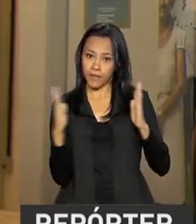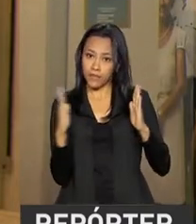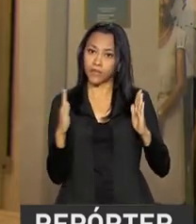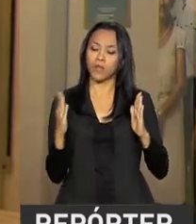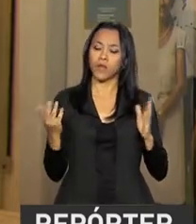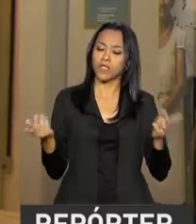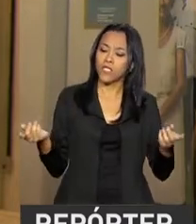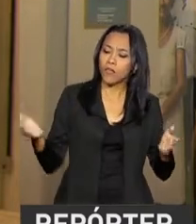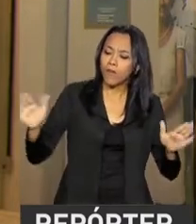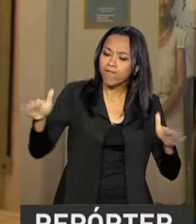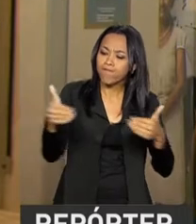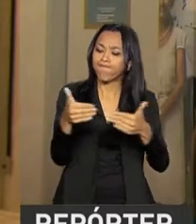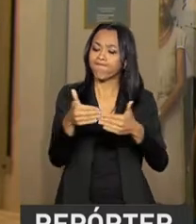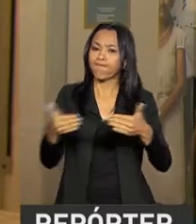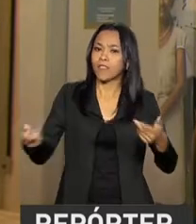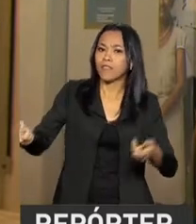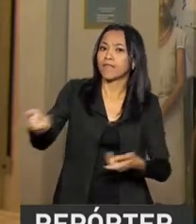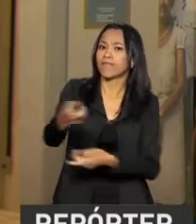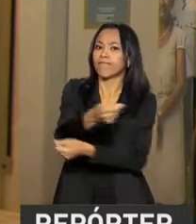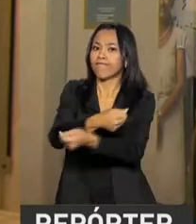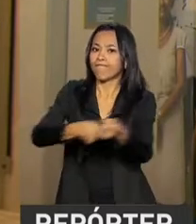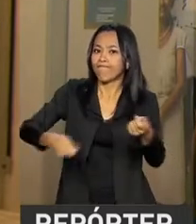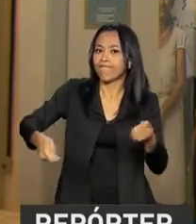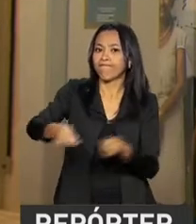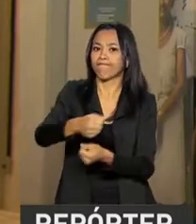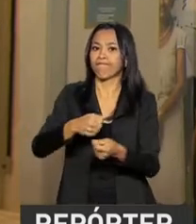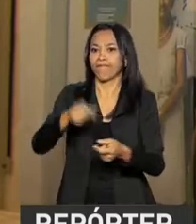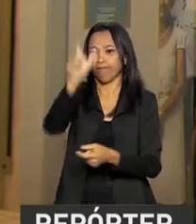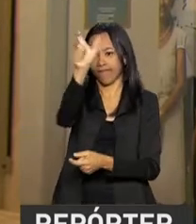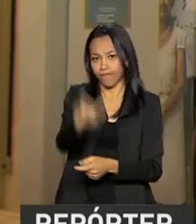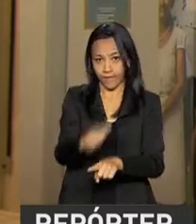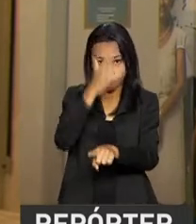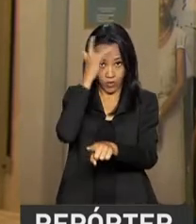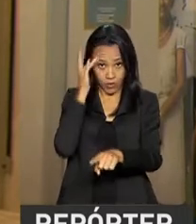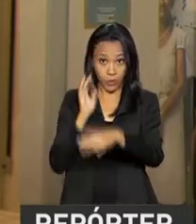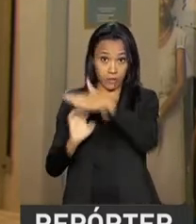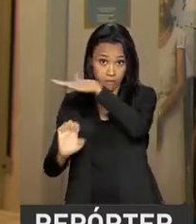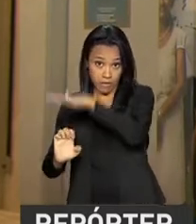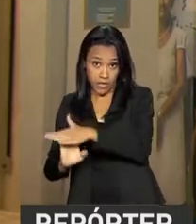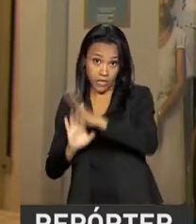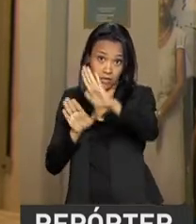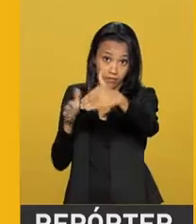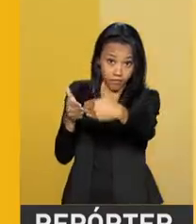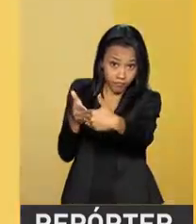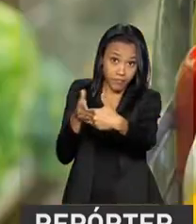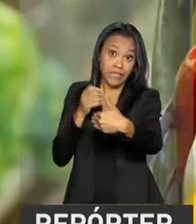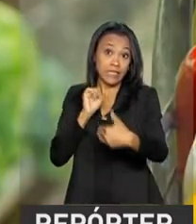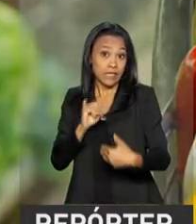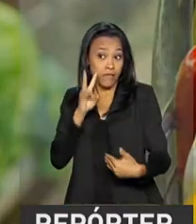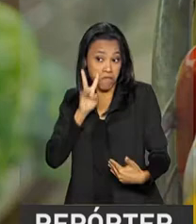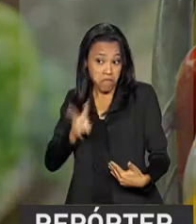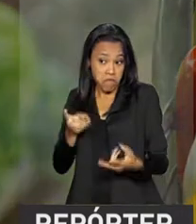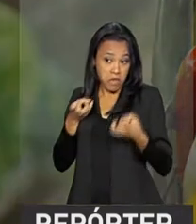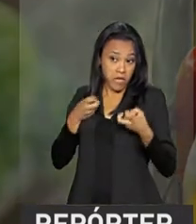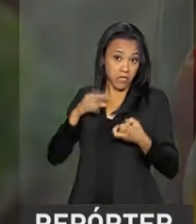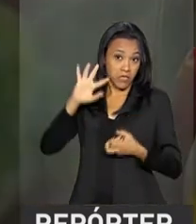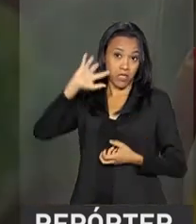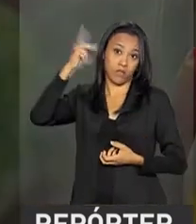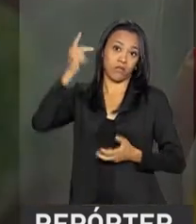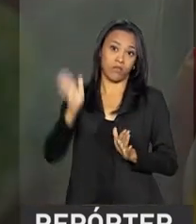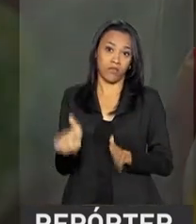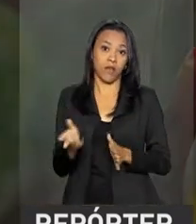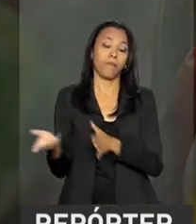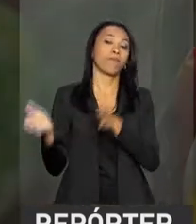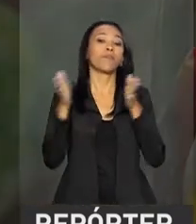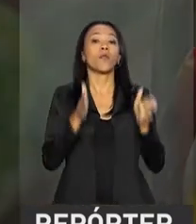do consumidor com a empresa e aí a gente vez foi solucionado uma outra ferramenta para reclamações